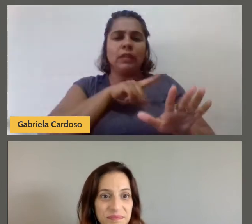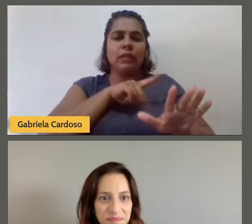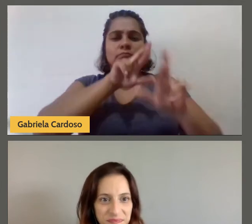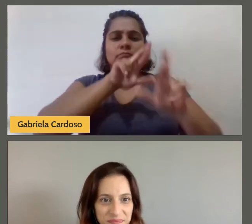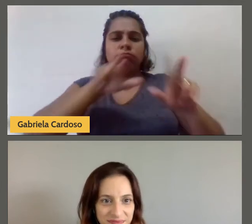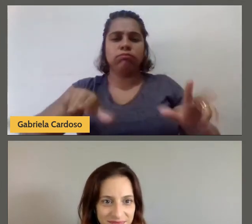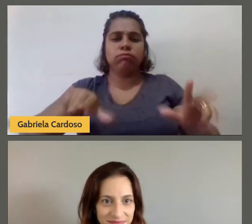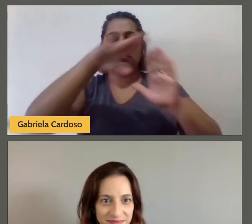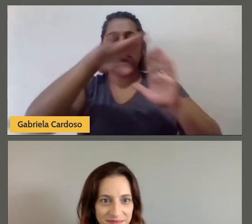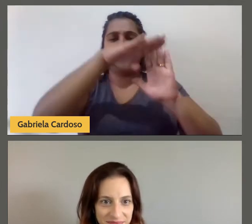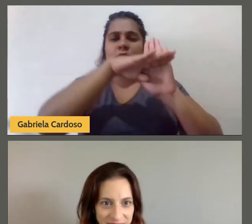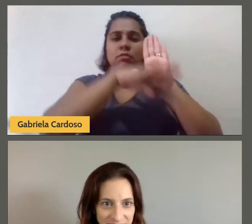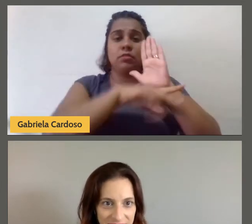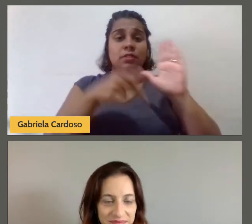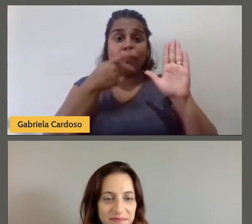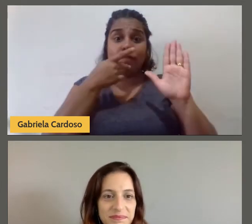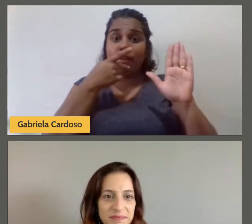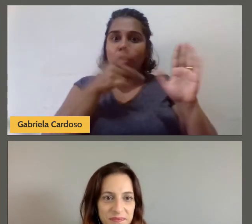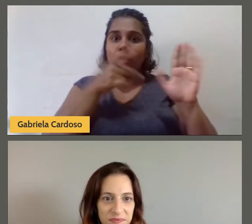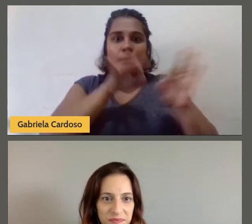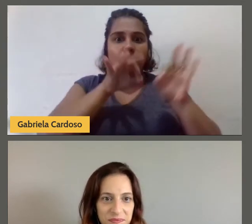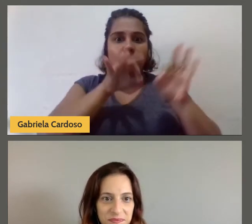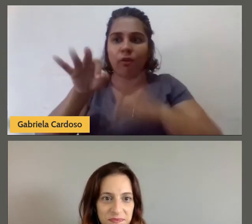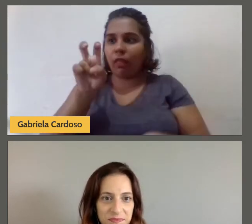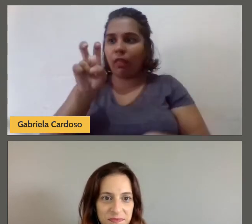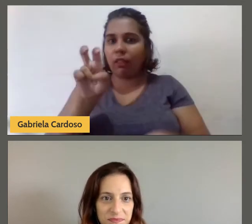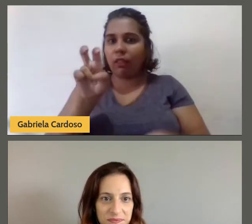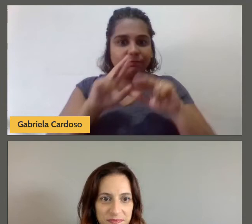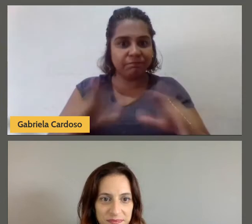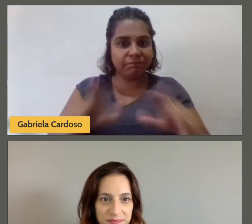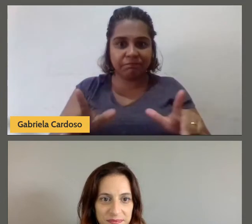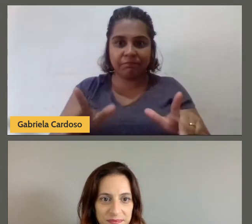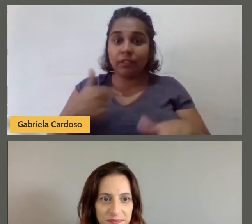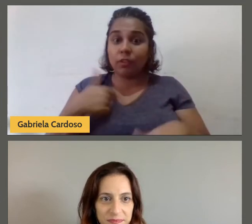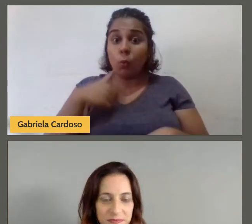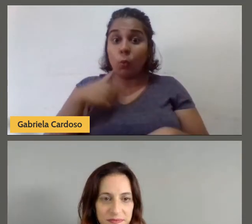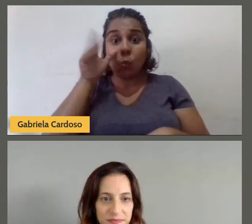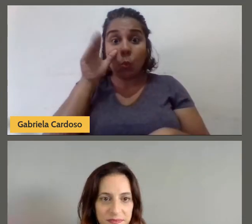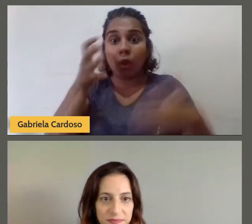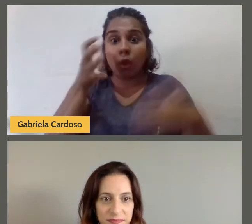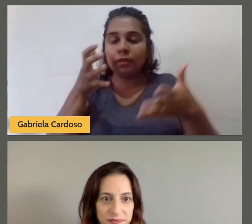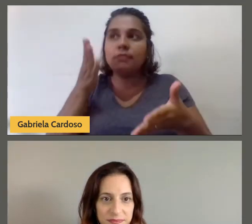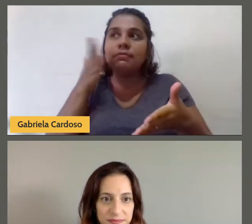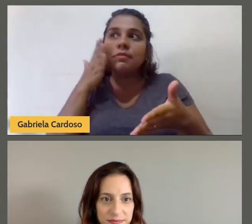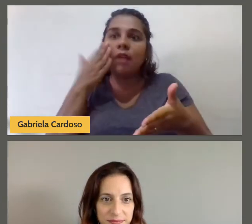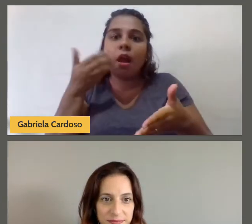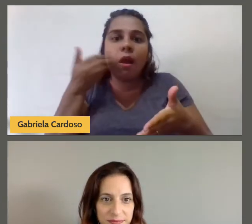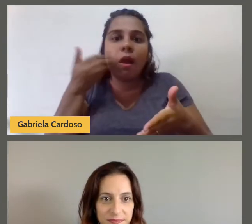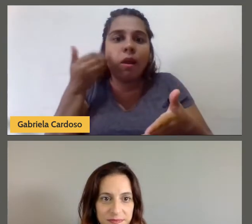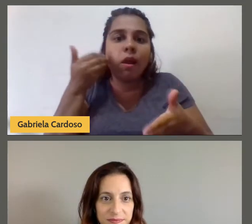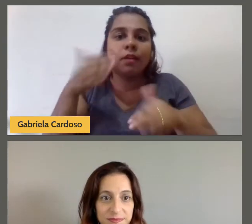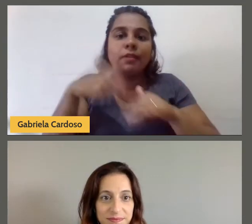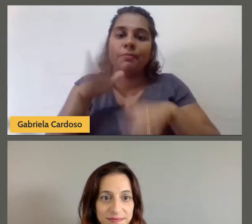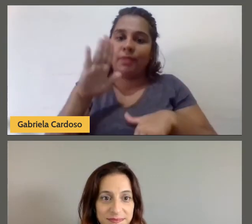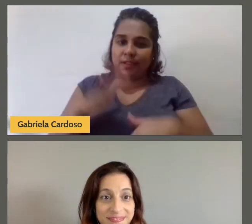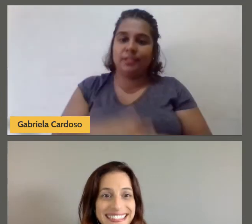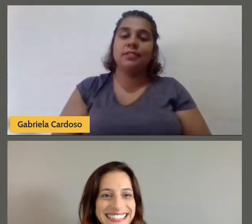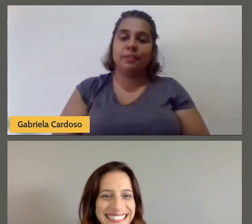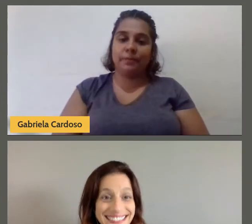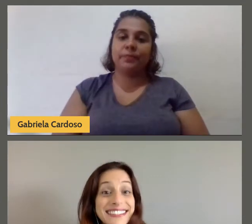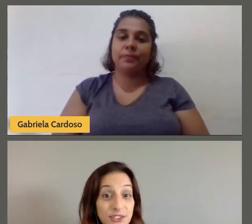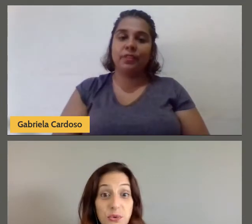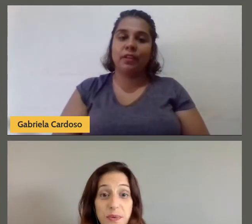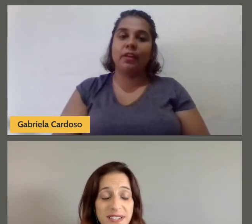uns 5 diferentes programas. Então, eu estou curiosíssima. Eu acho que a gente pode já, Fabi, começar a mentorar,